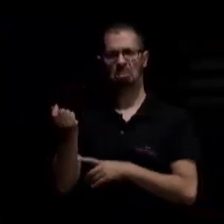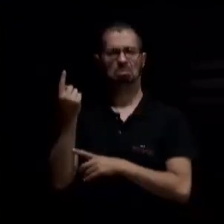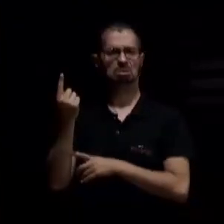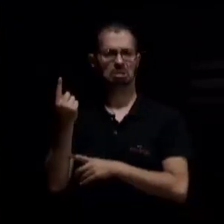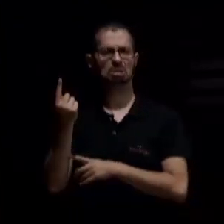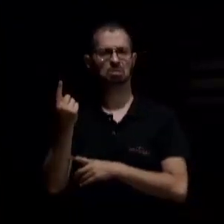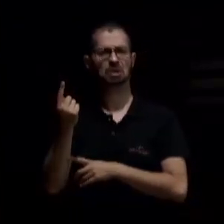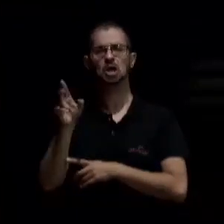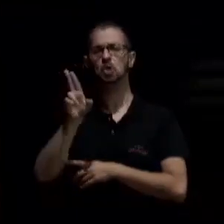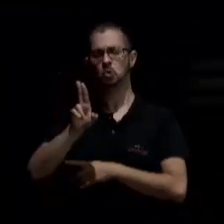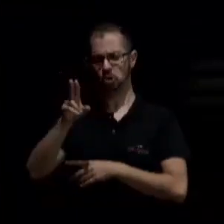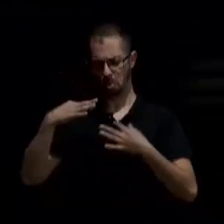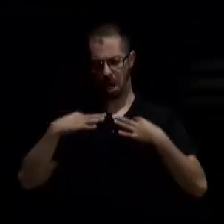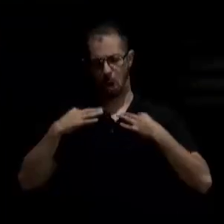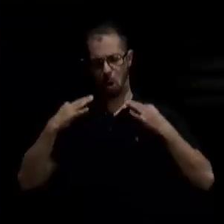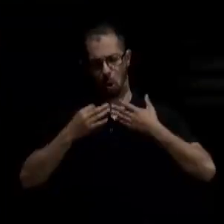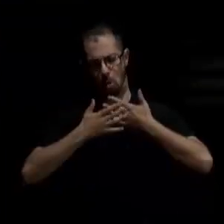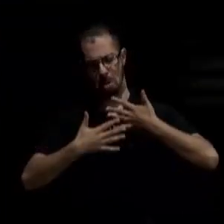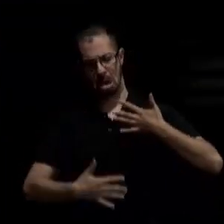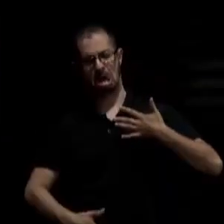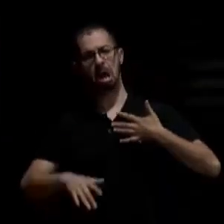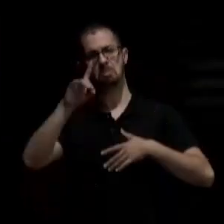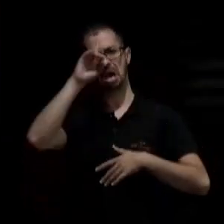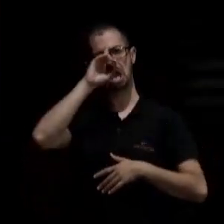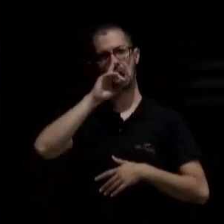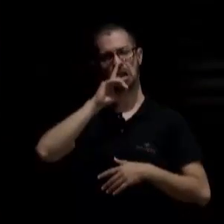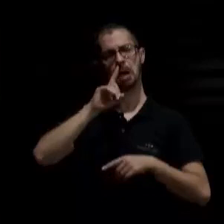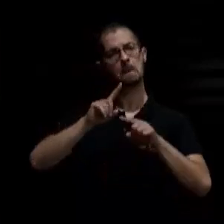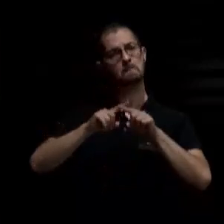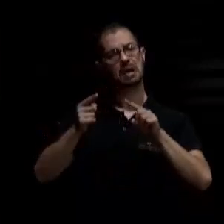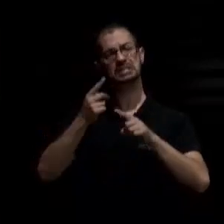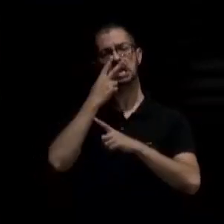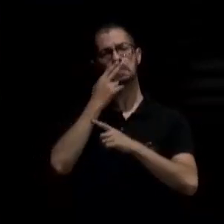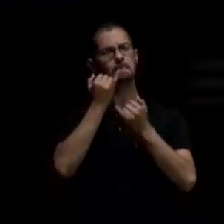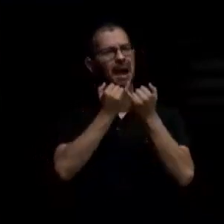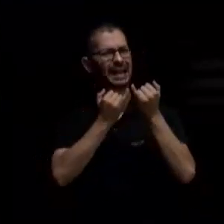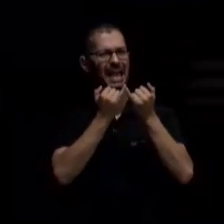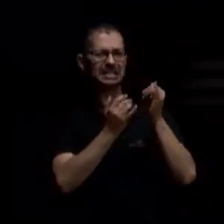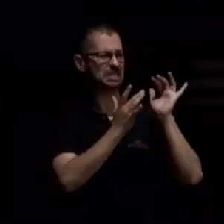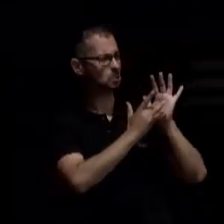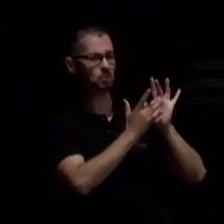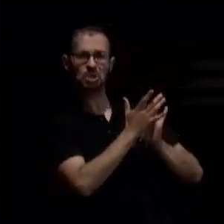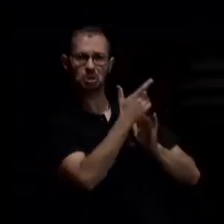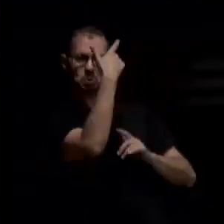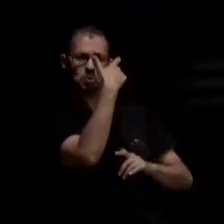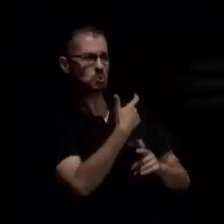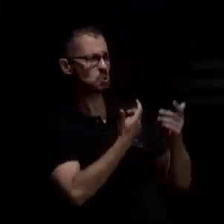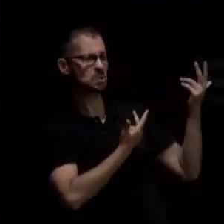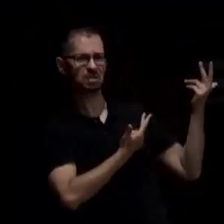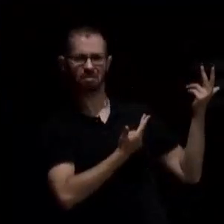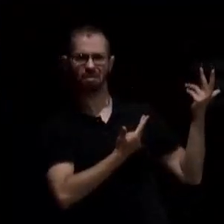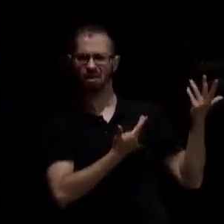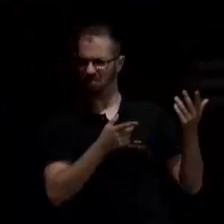ele usa uma túnica amarela, mas ele se parece tanto com Jesus. Mas quem já